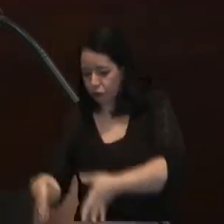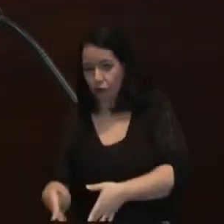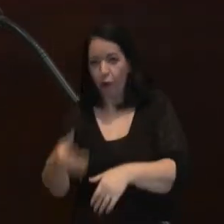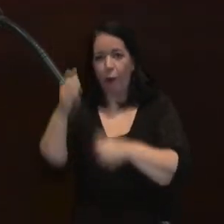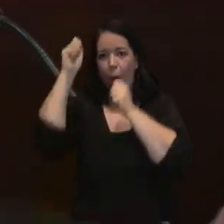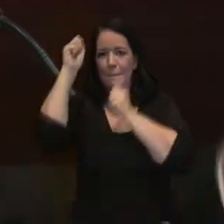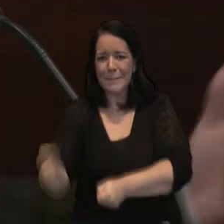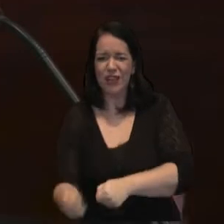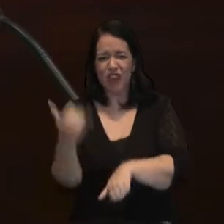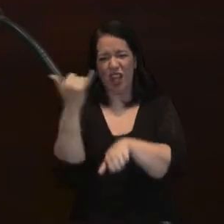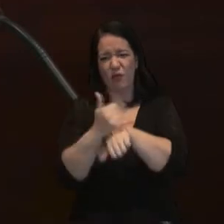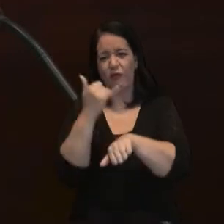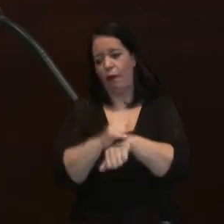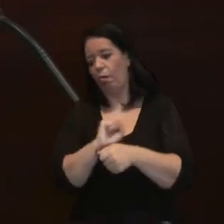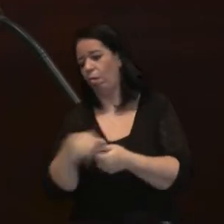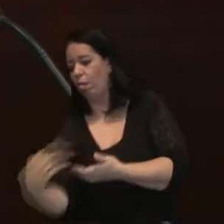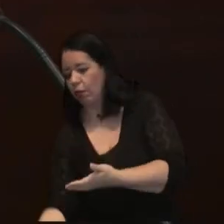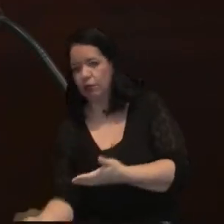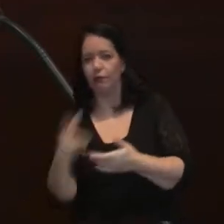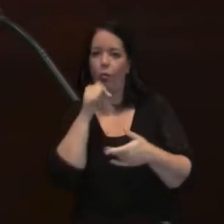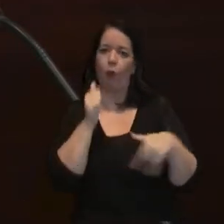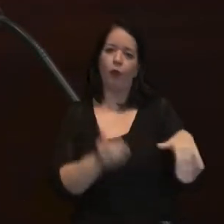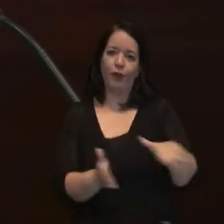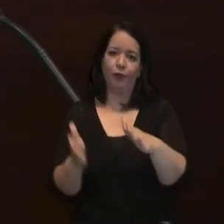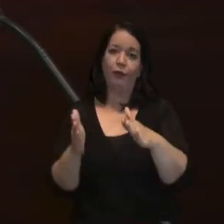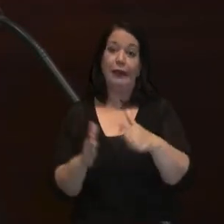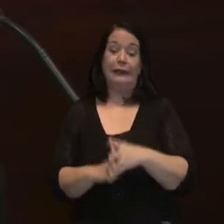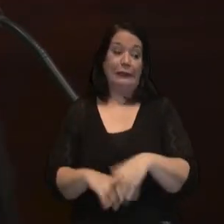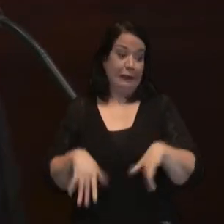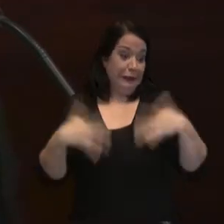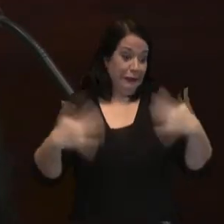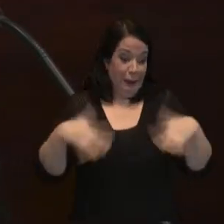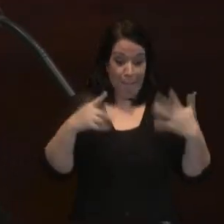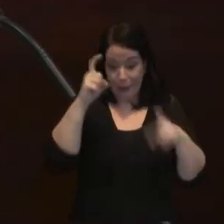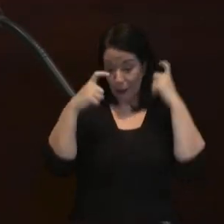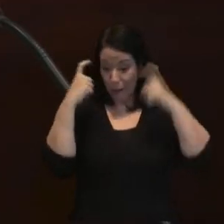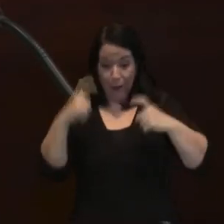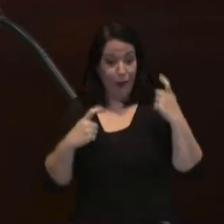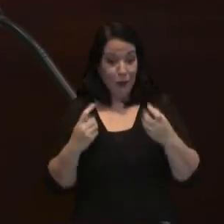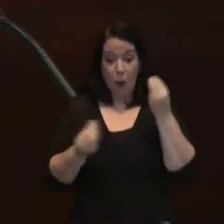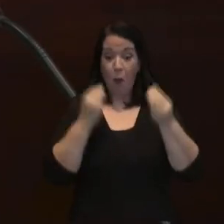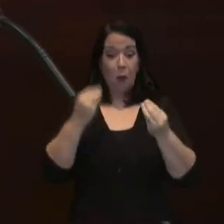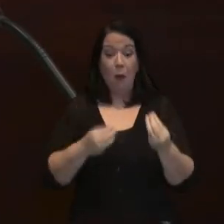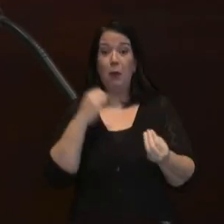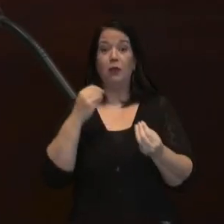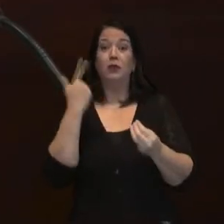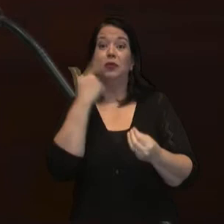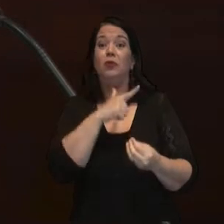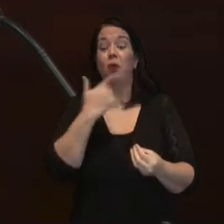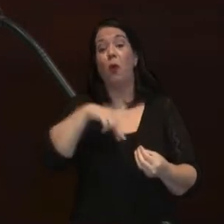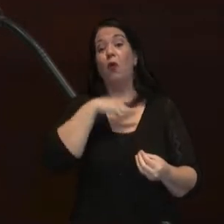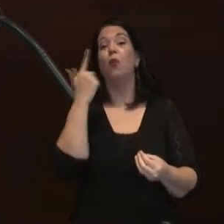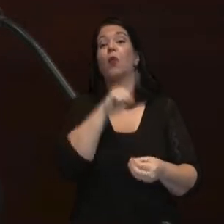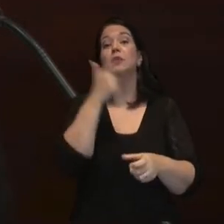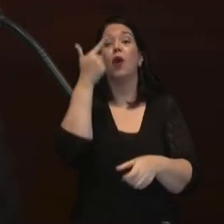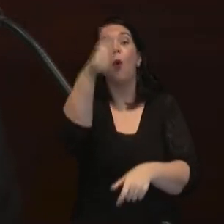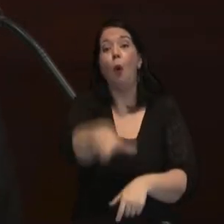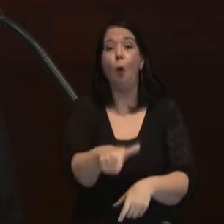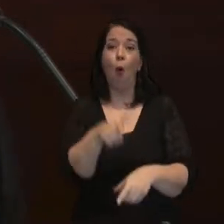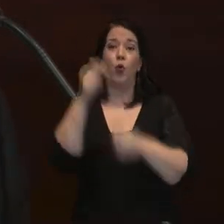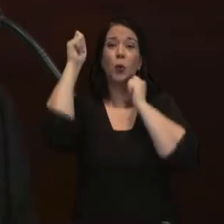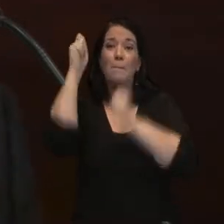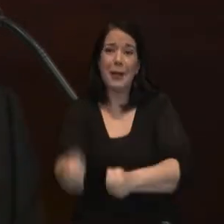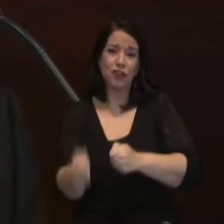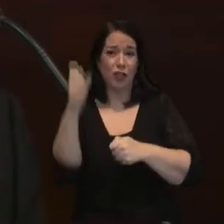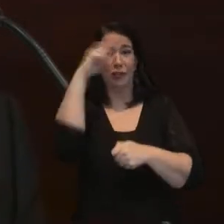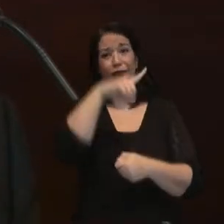pagar isso, como é que vai ser? O homem de Deus, então, usando da sua estratégia espiritual, que ele e Deus sabiam muito bem,